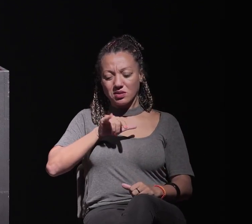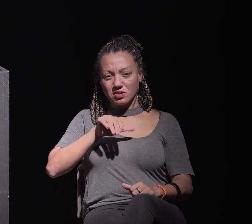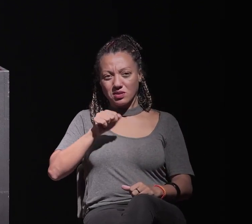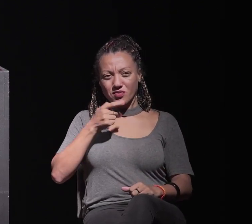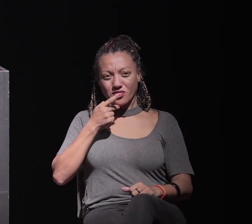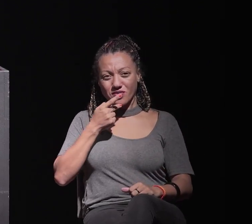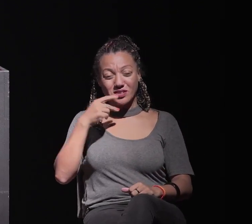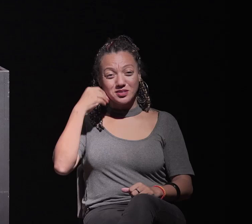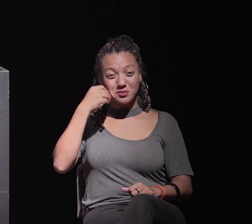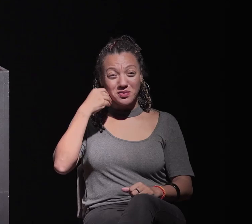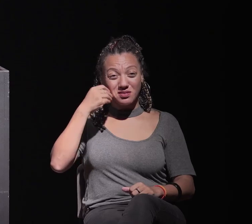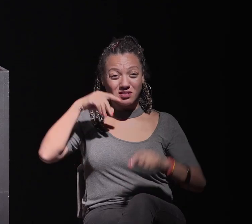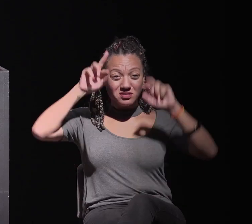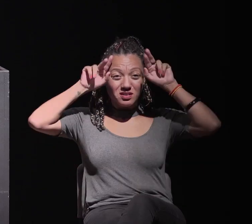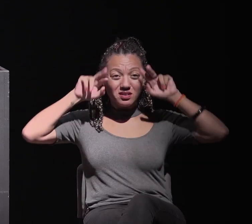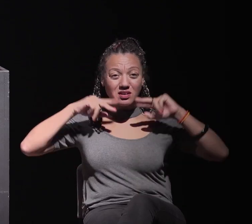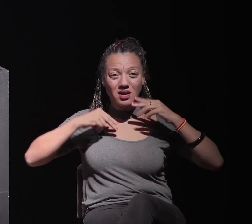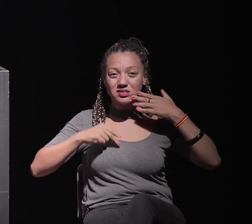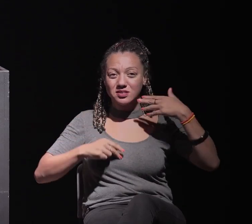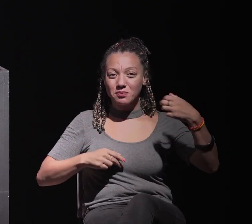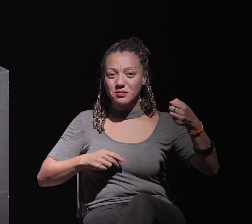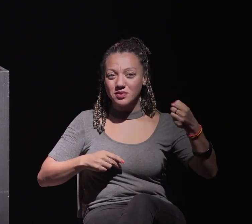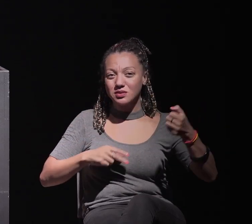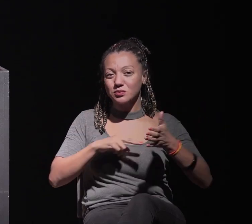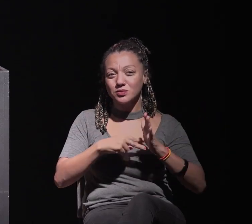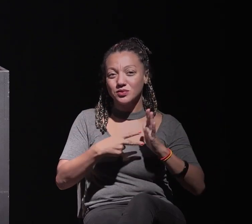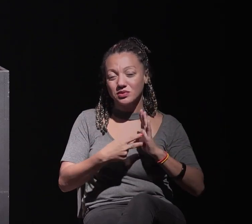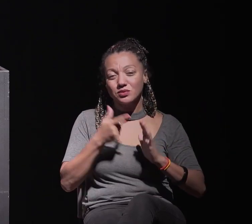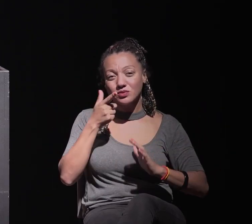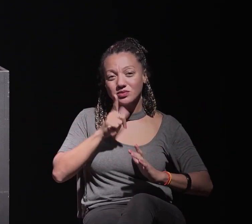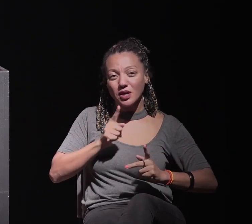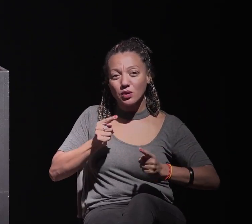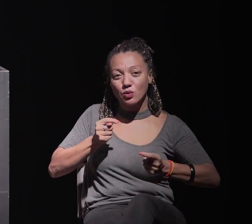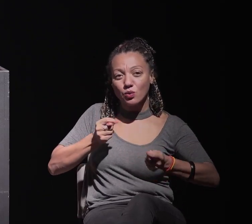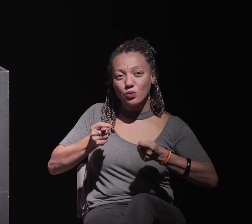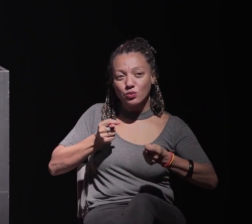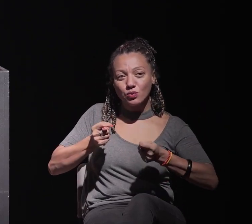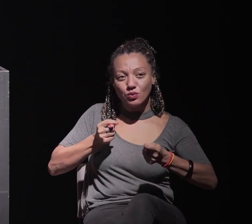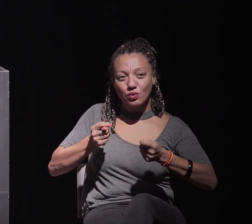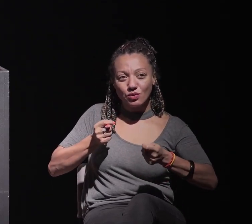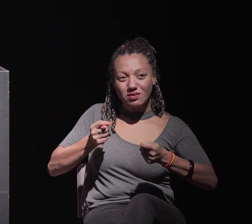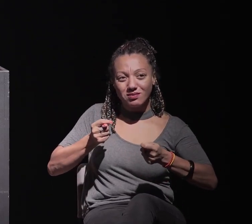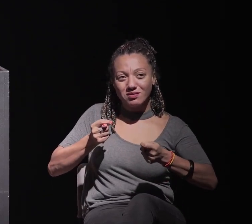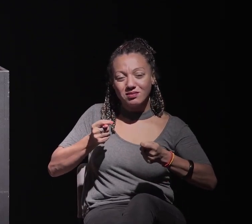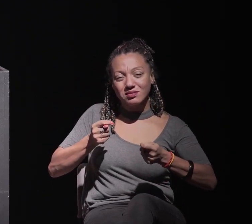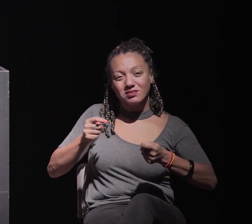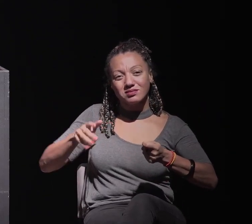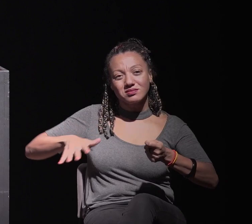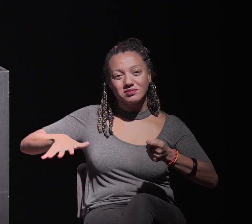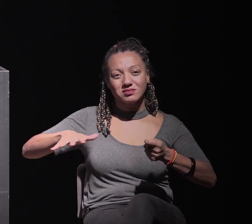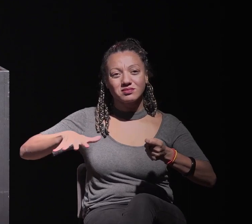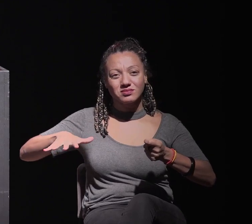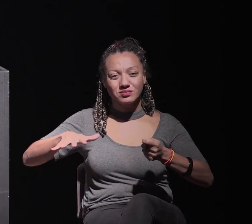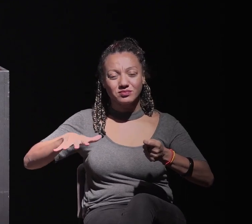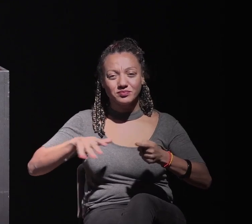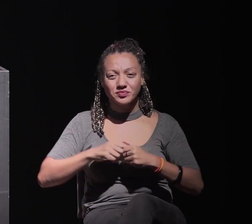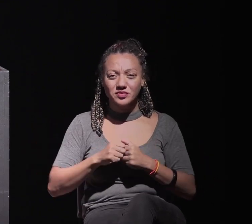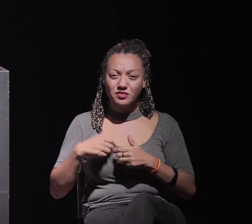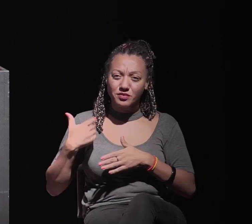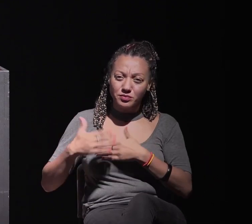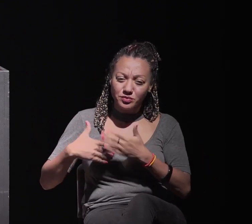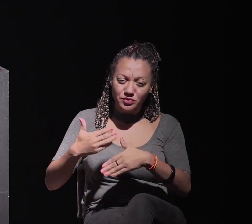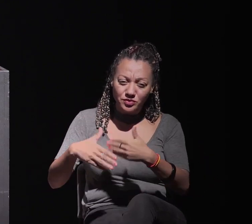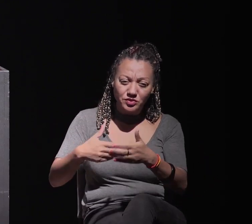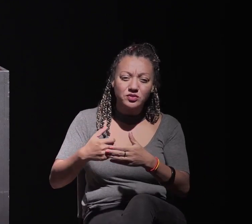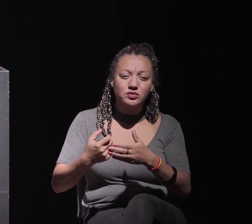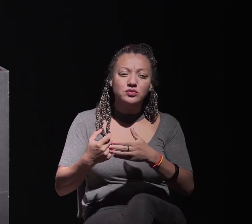branca, que é uma experiência marcada sempre pelo poder e pelo controle, vai moldar as consciências e as subjetividades das pessoas ao longo da história do Brasil. E